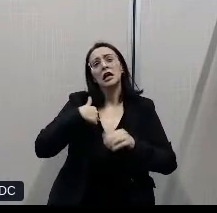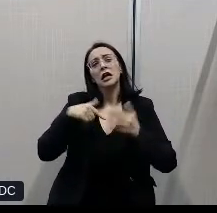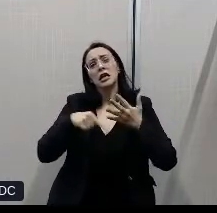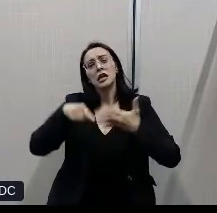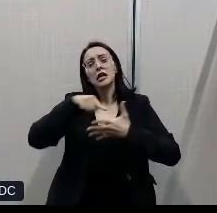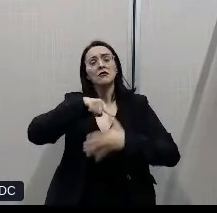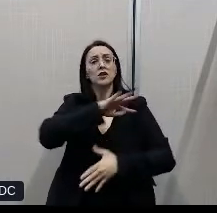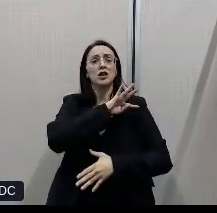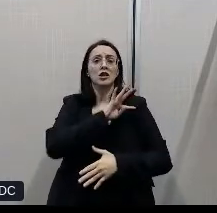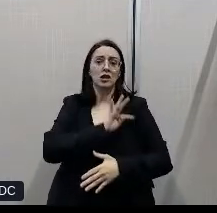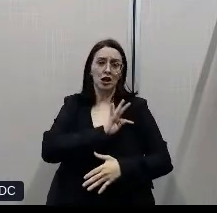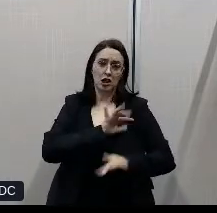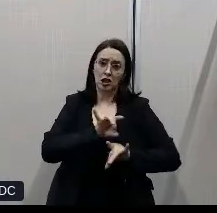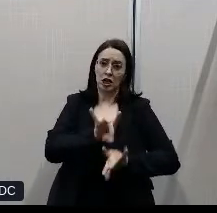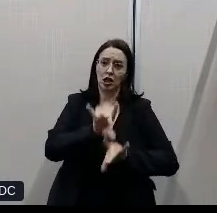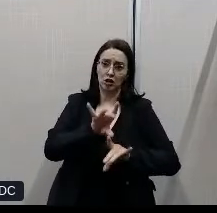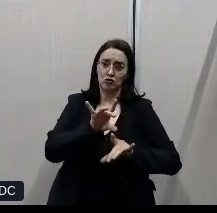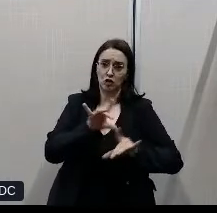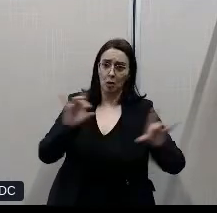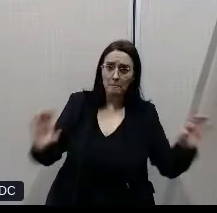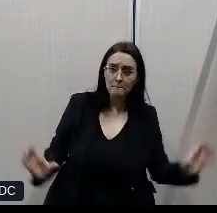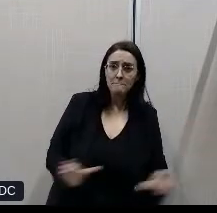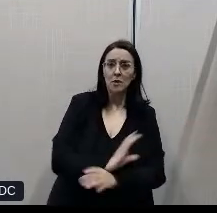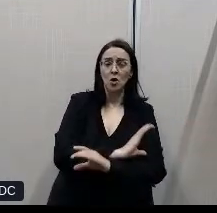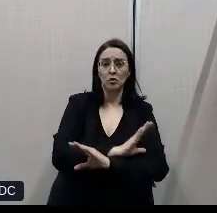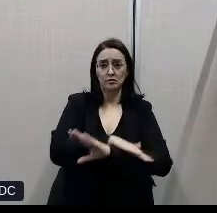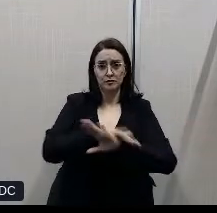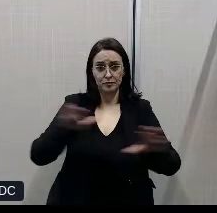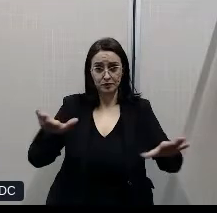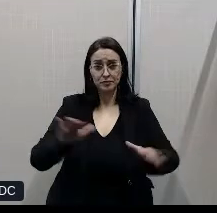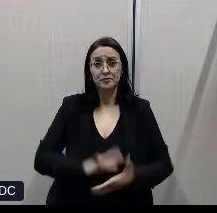sendo concluído... Pode voltar, por favor?